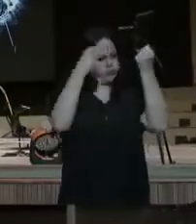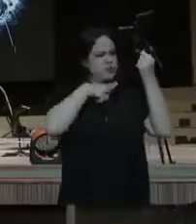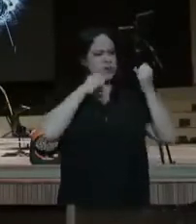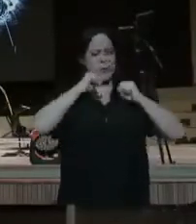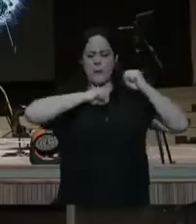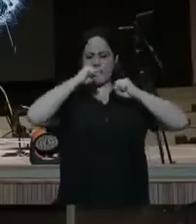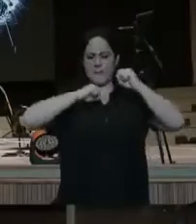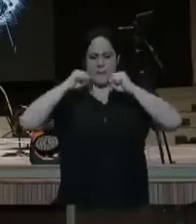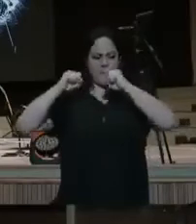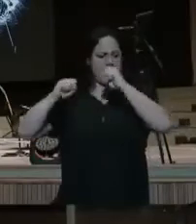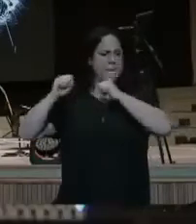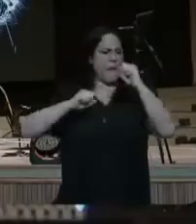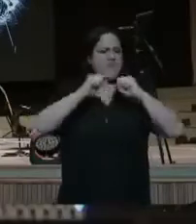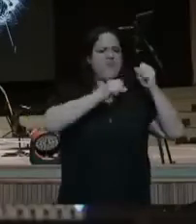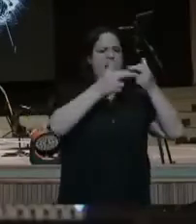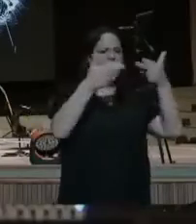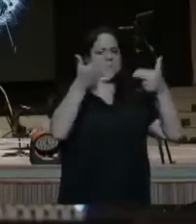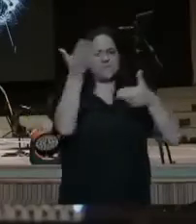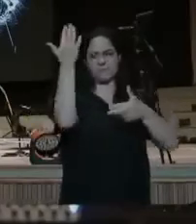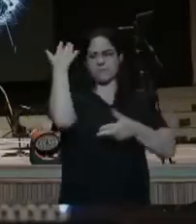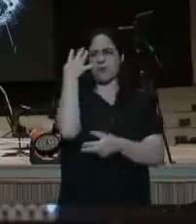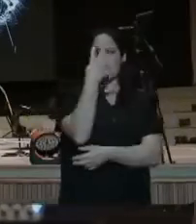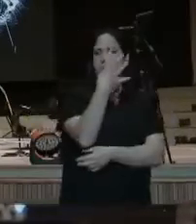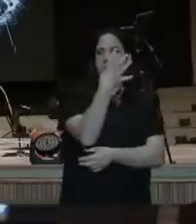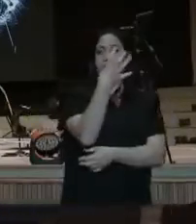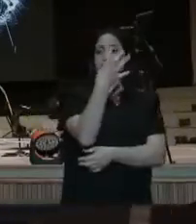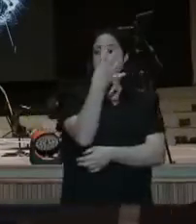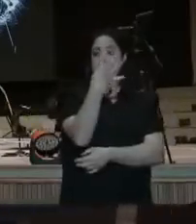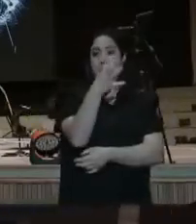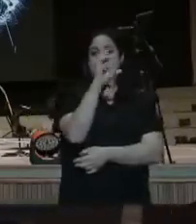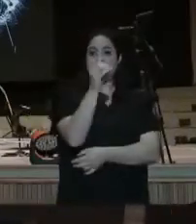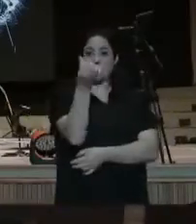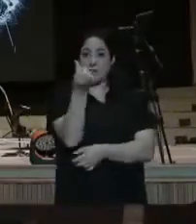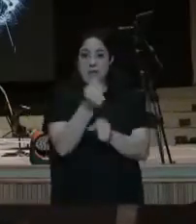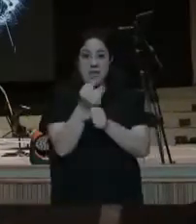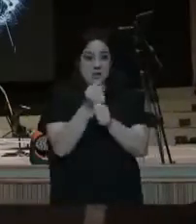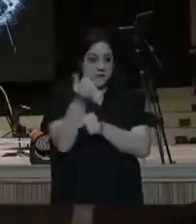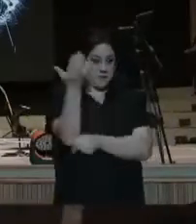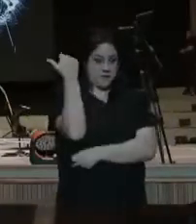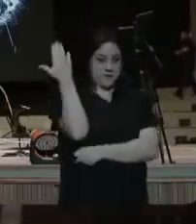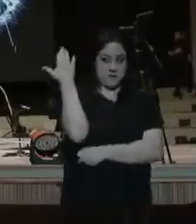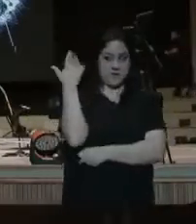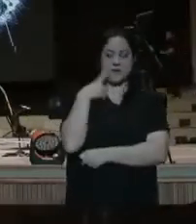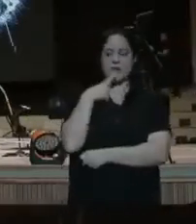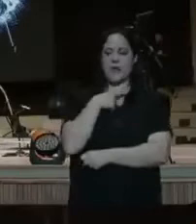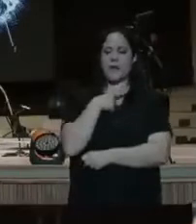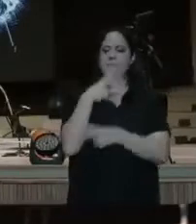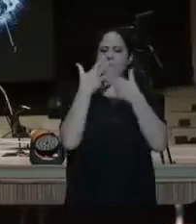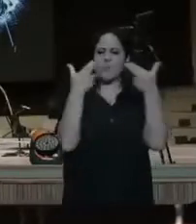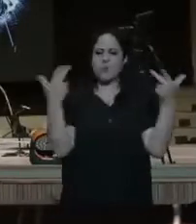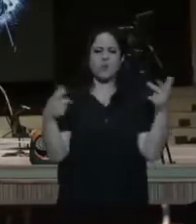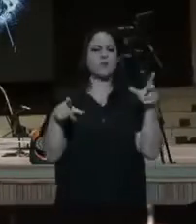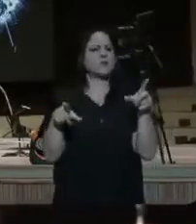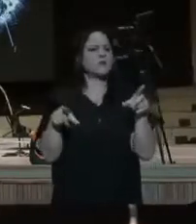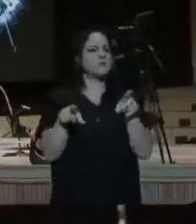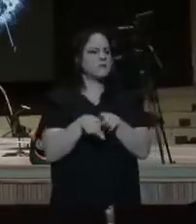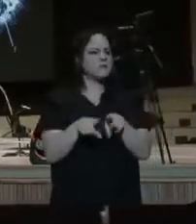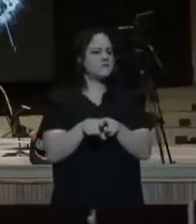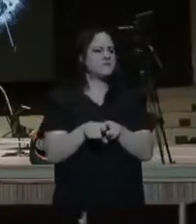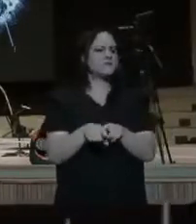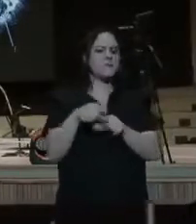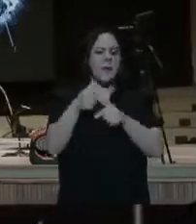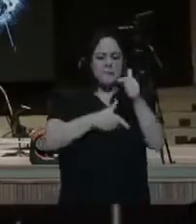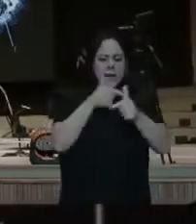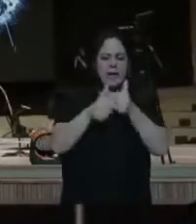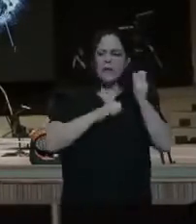da cidade está de muitos poetas tão tem o porto está aqui tem grandes empresas vale do rio doce com a operação brutal